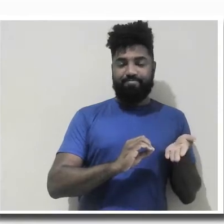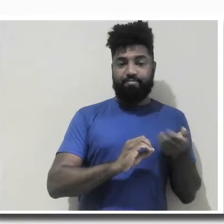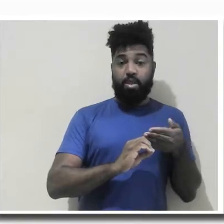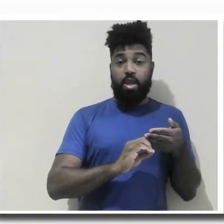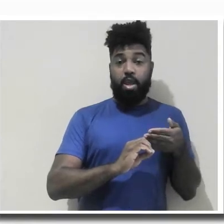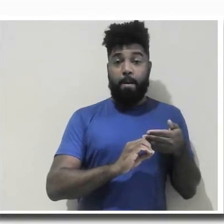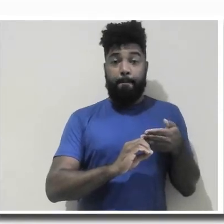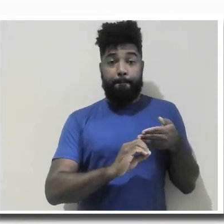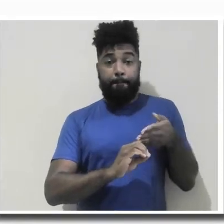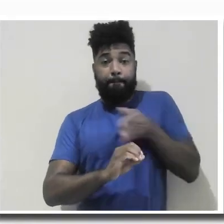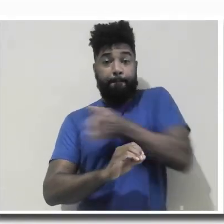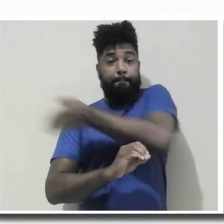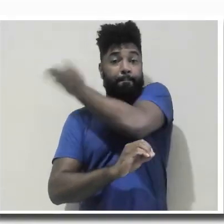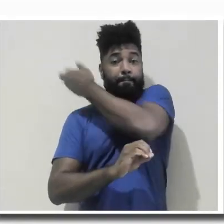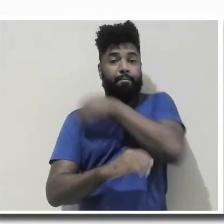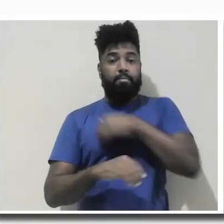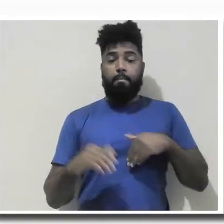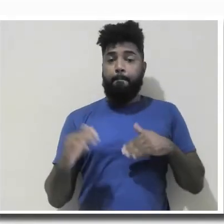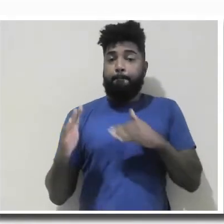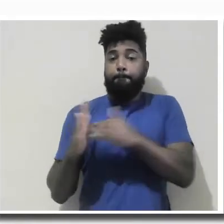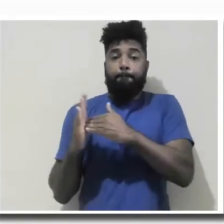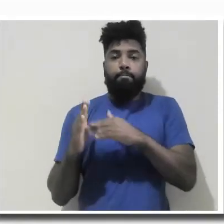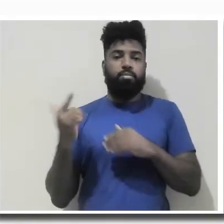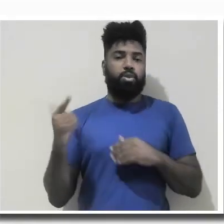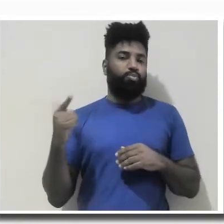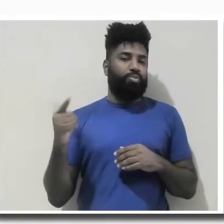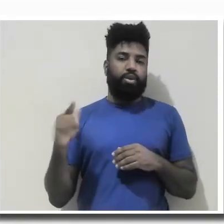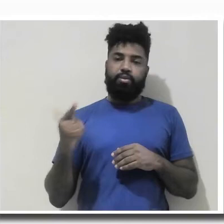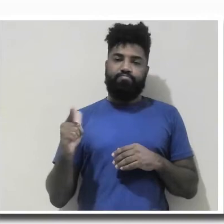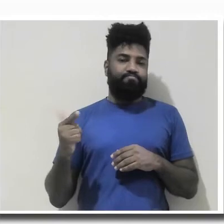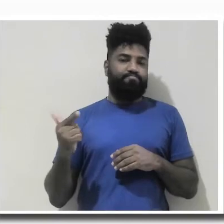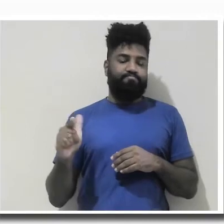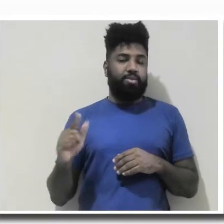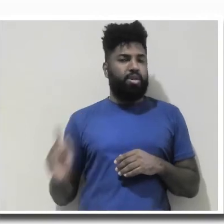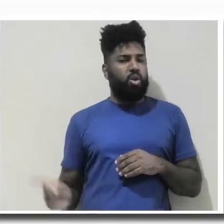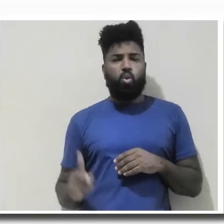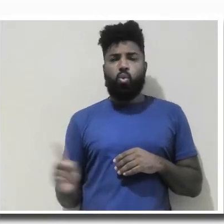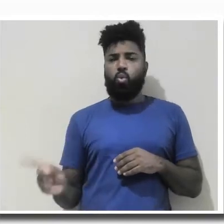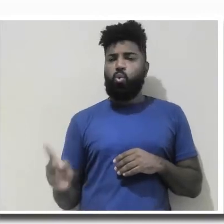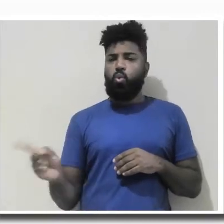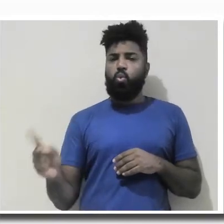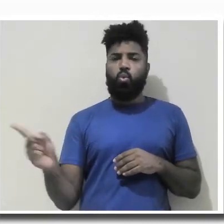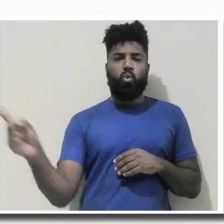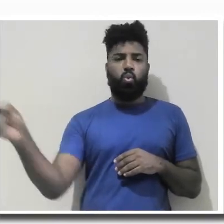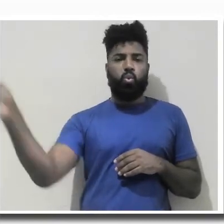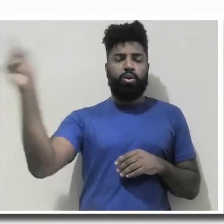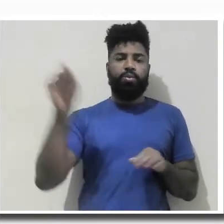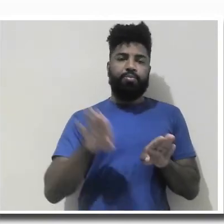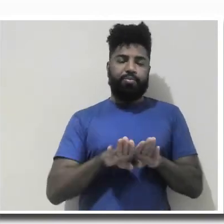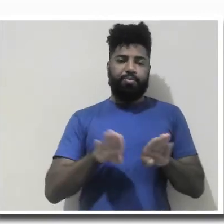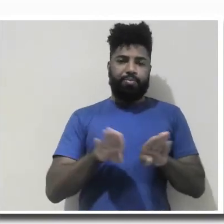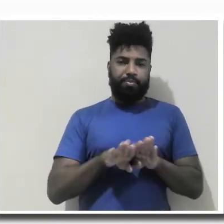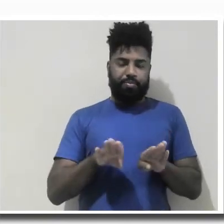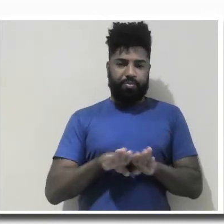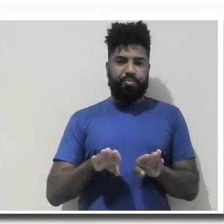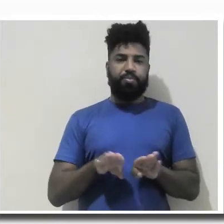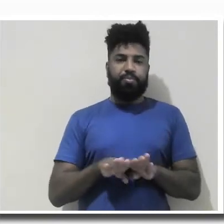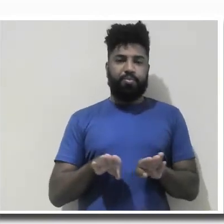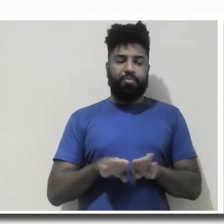Entretanto, não temos um número máximo, um elemento que seja o máximo deste conjunto.